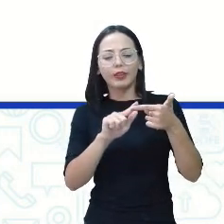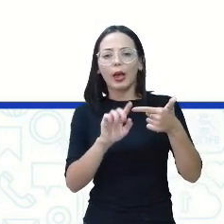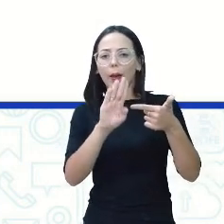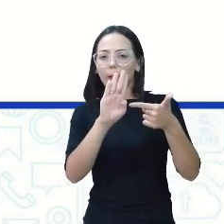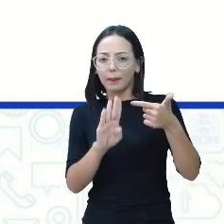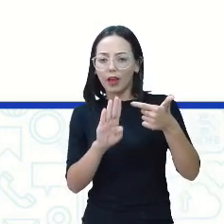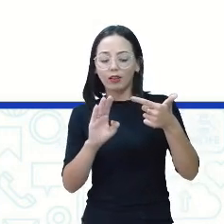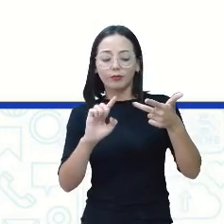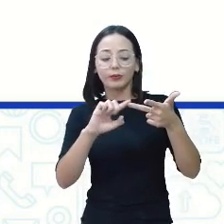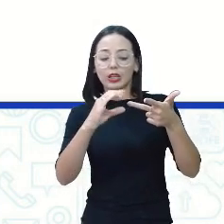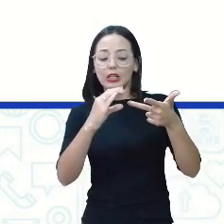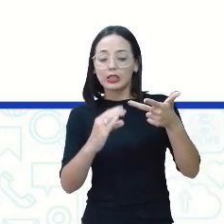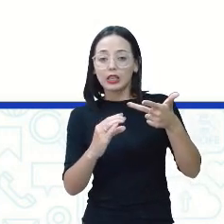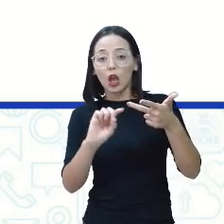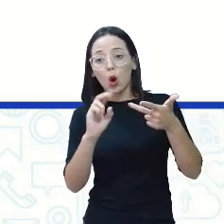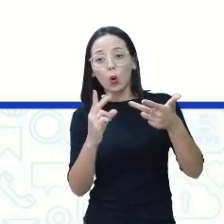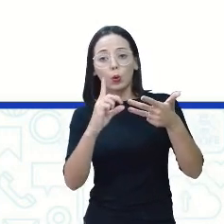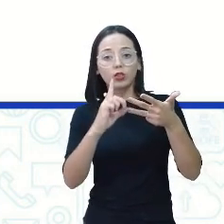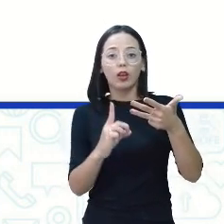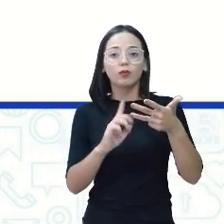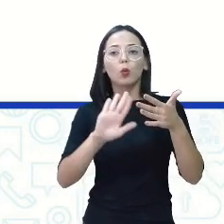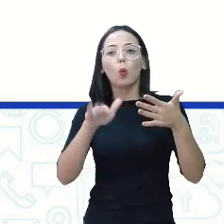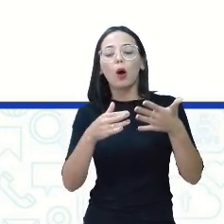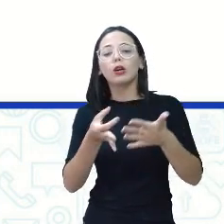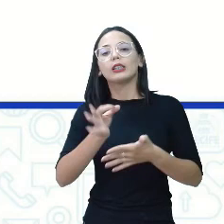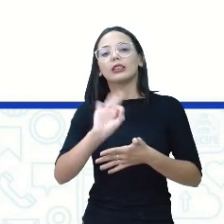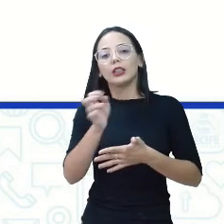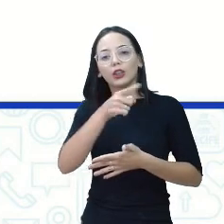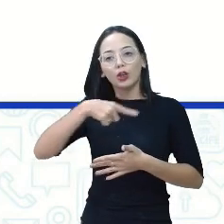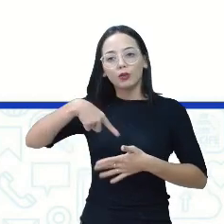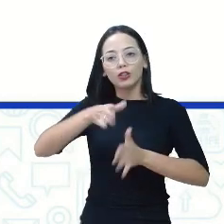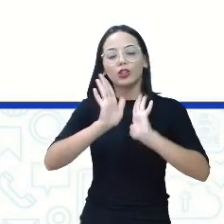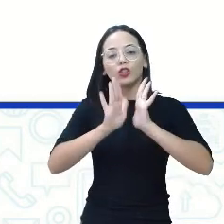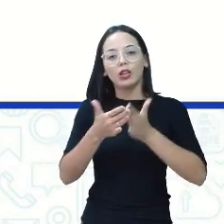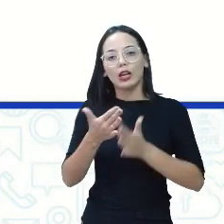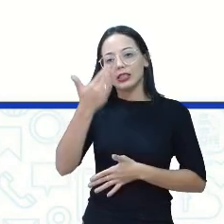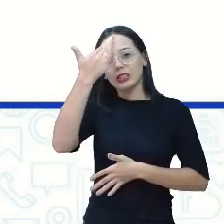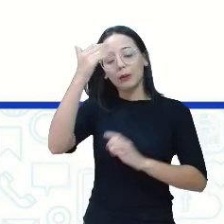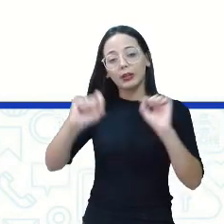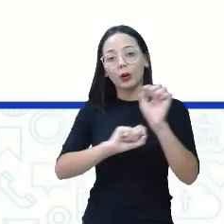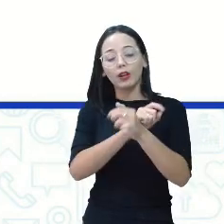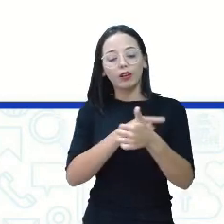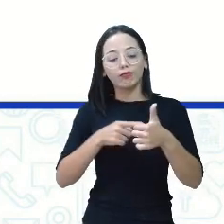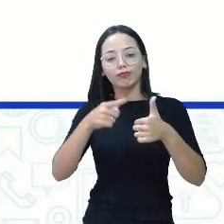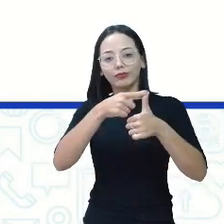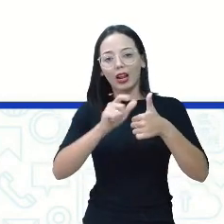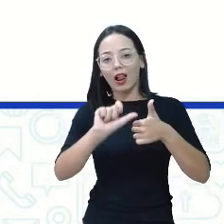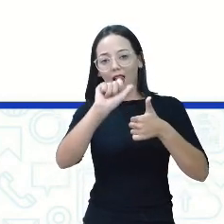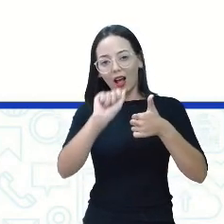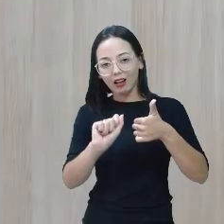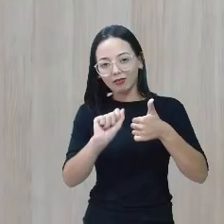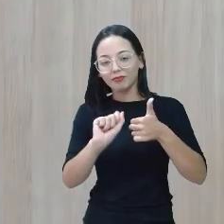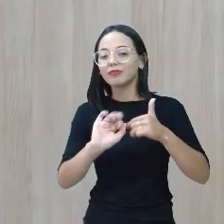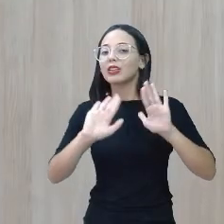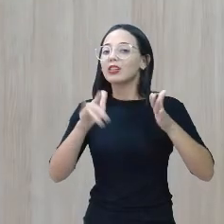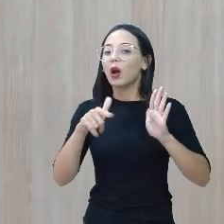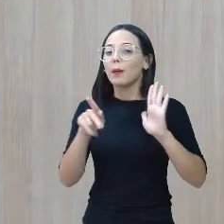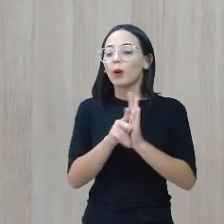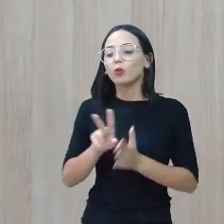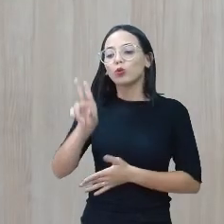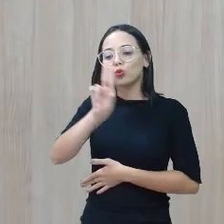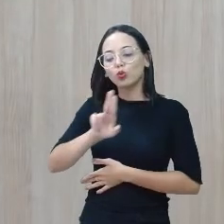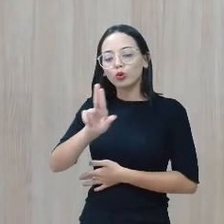Será a camisinha ou o diafragma? Tenho certeza que vocês vão saber que é o espermicida. Então, eles são